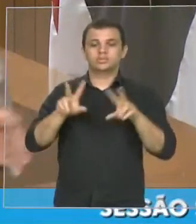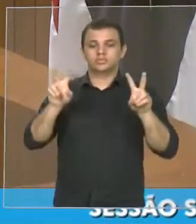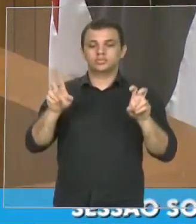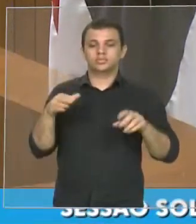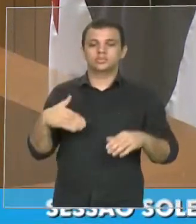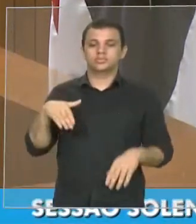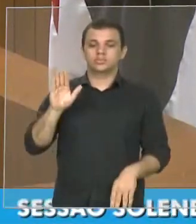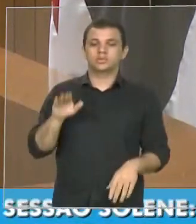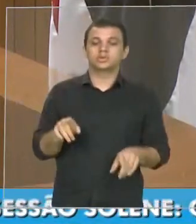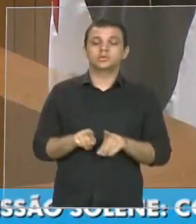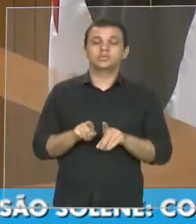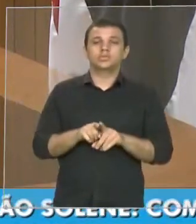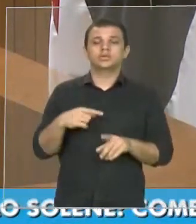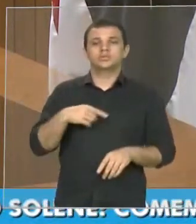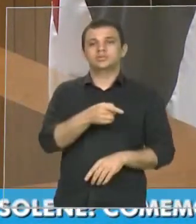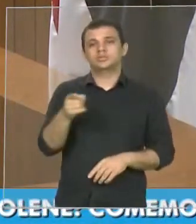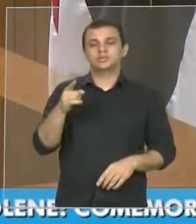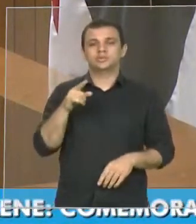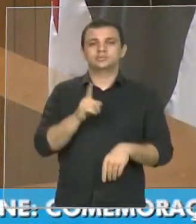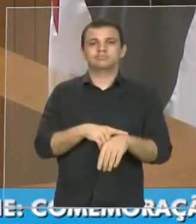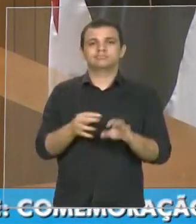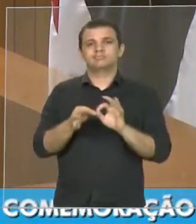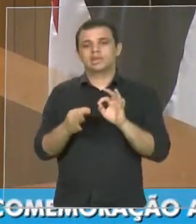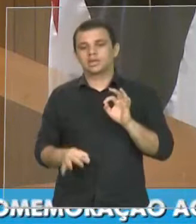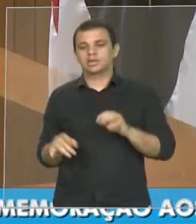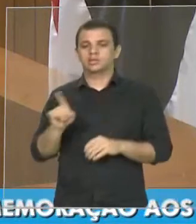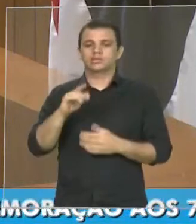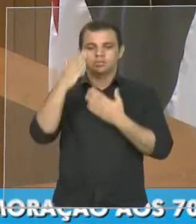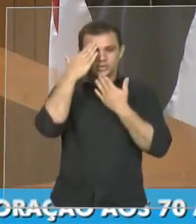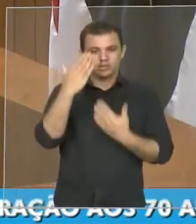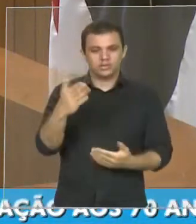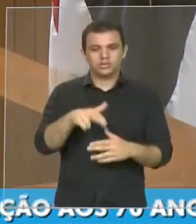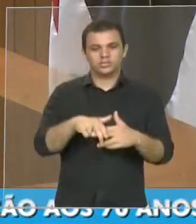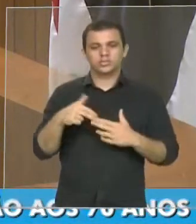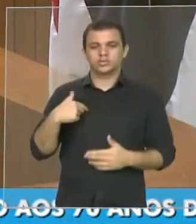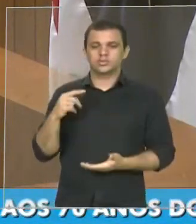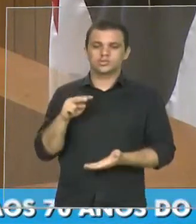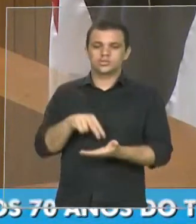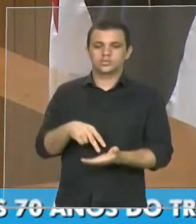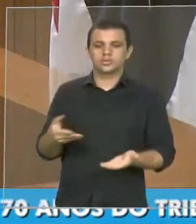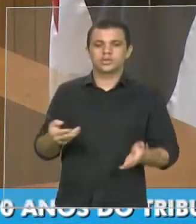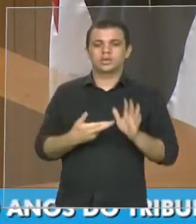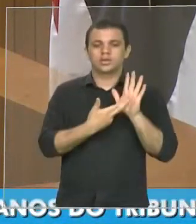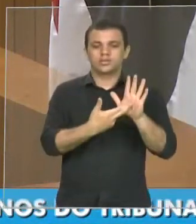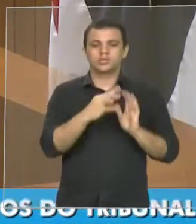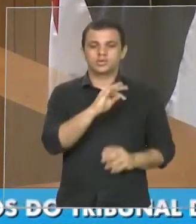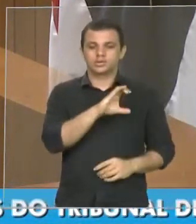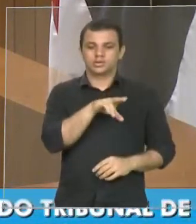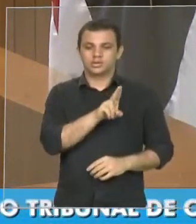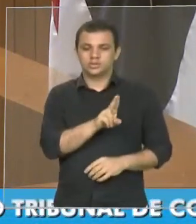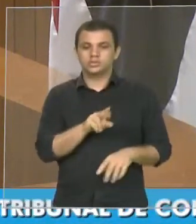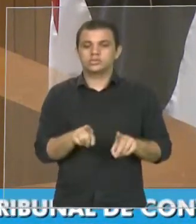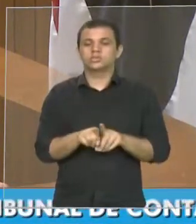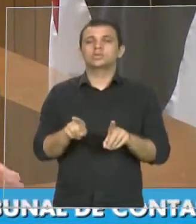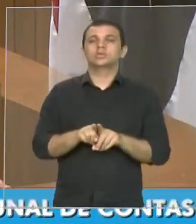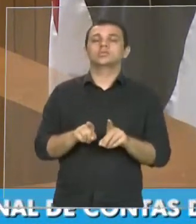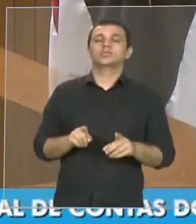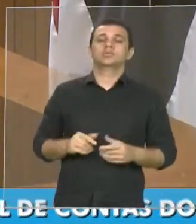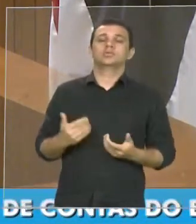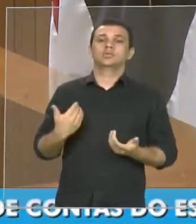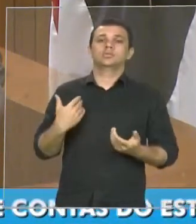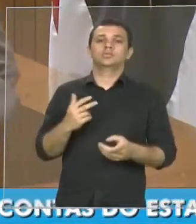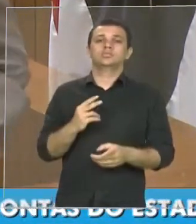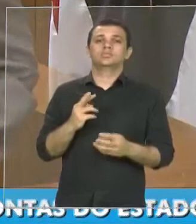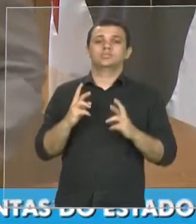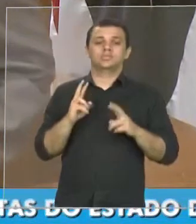para não tomar o tempo de todos os senhores e senhoras, eu agradeço a oportunidade de estar aqui representando o Tribunal de Contas da União e espero que essa